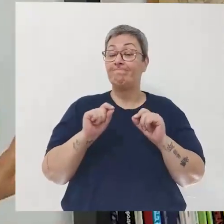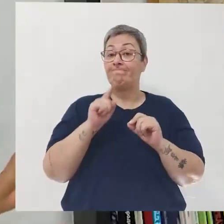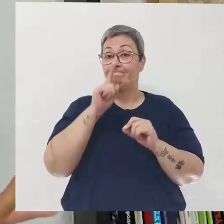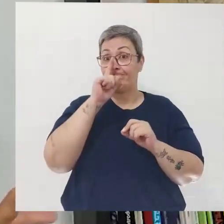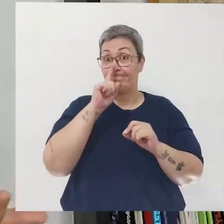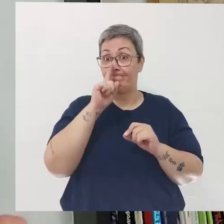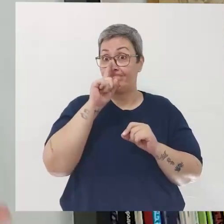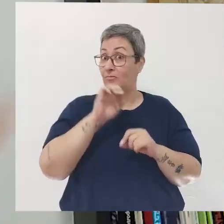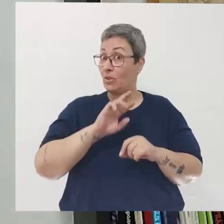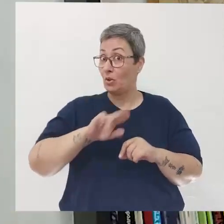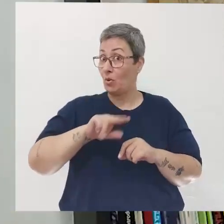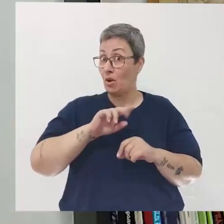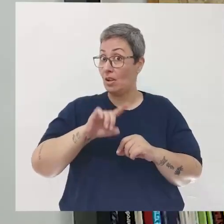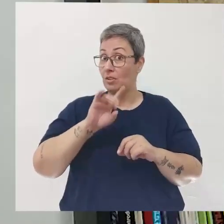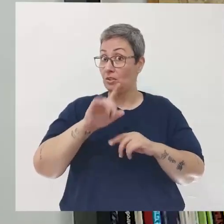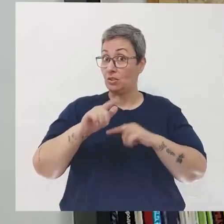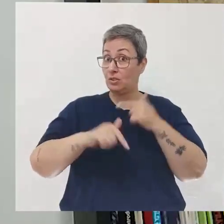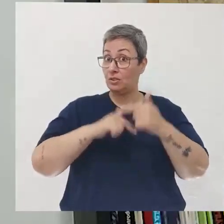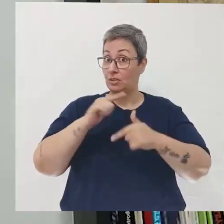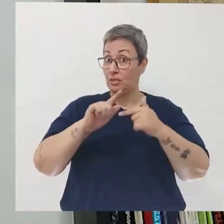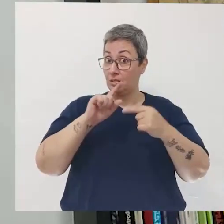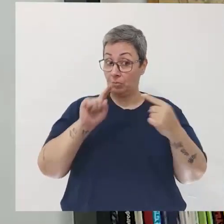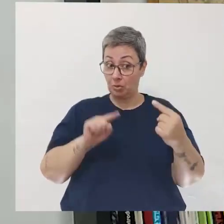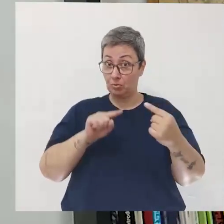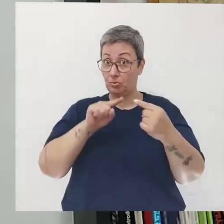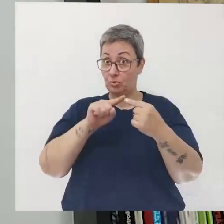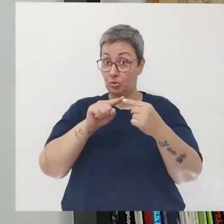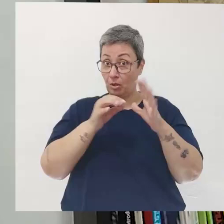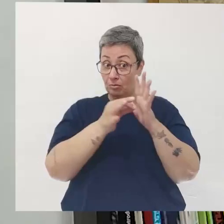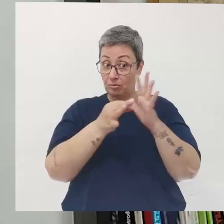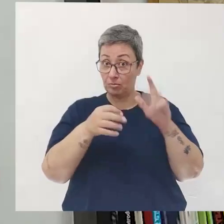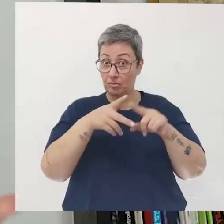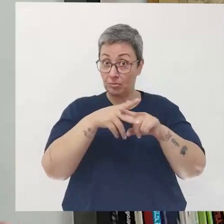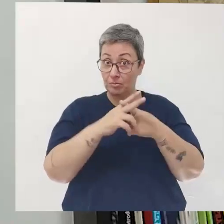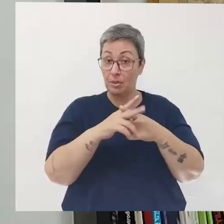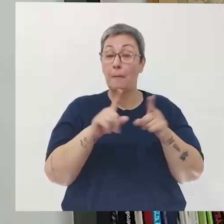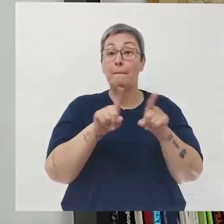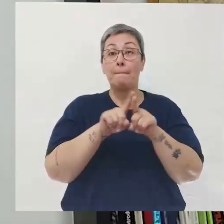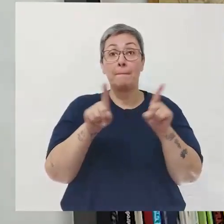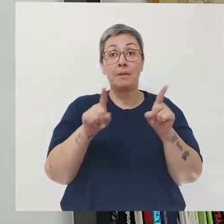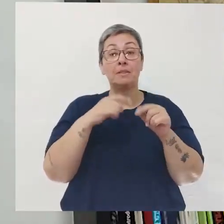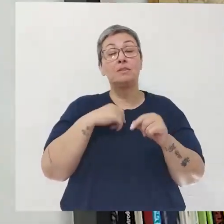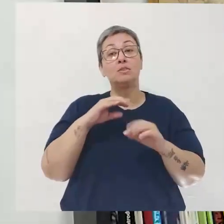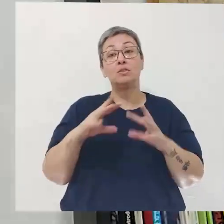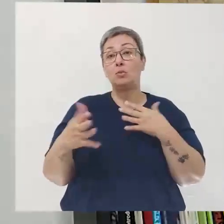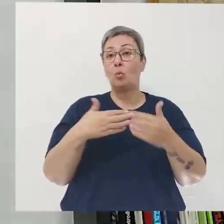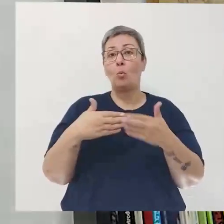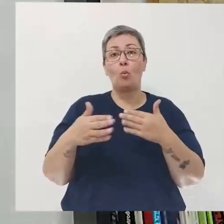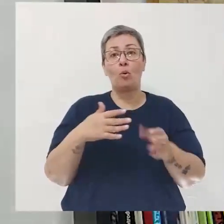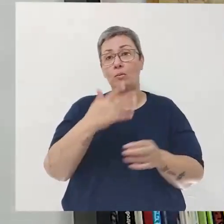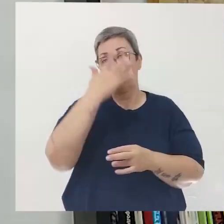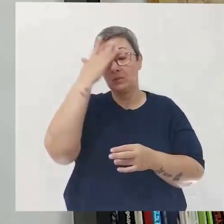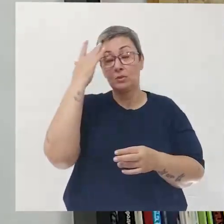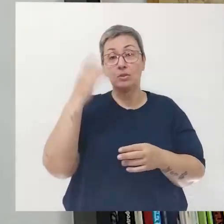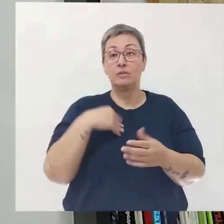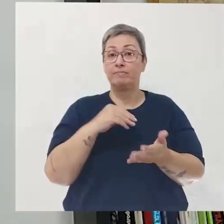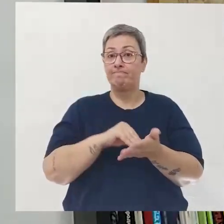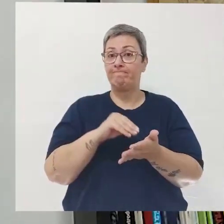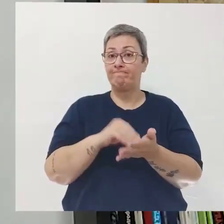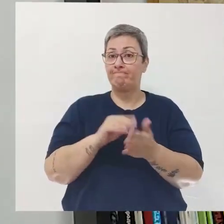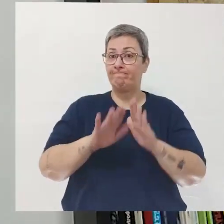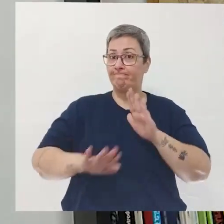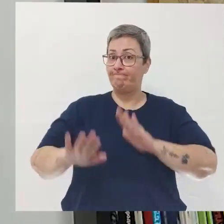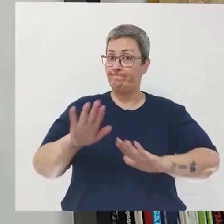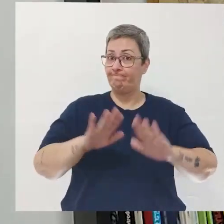muitos riscos. E não é só para quem trabalha diretamente com instalações, não. Mas para qualquer pessoa que não tenha